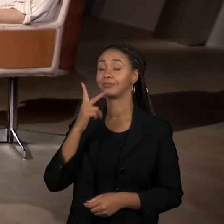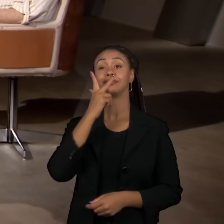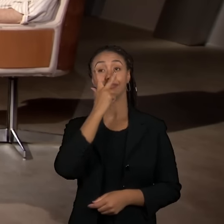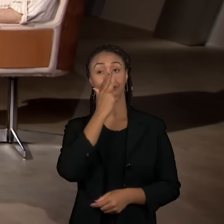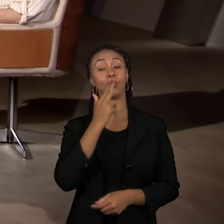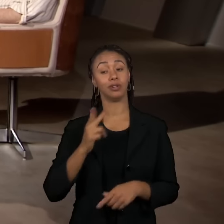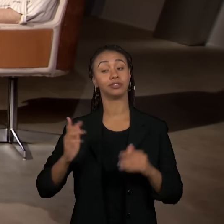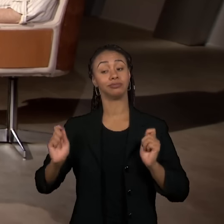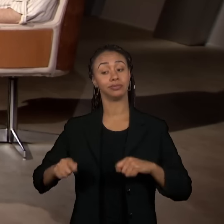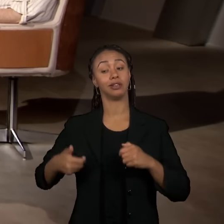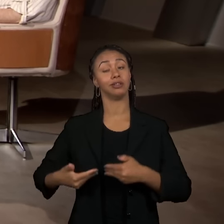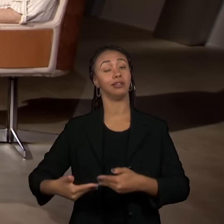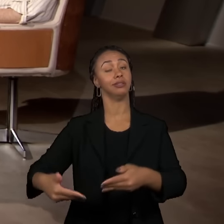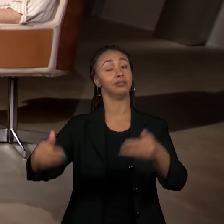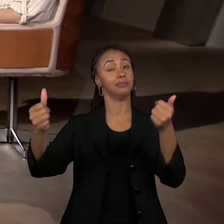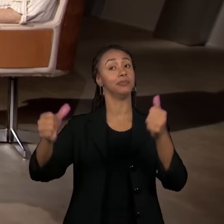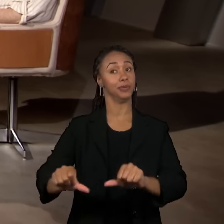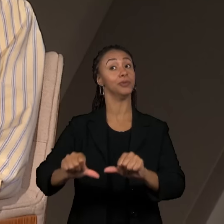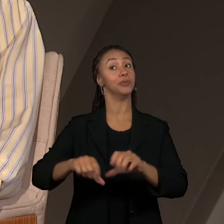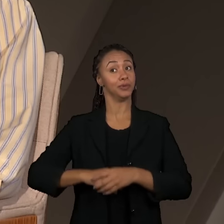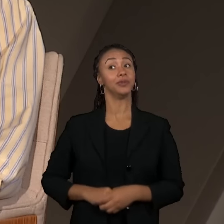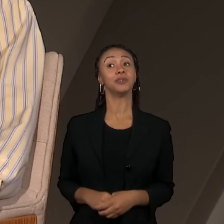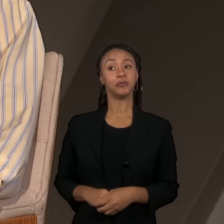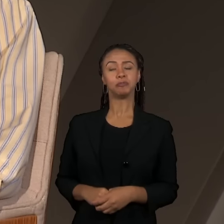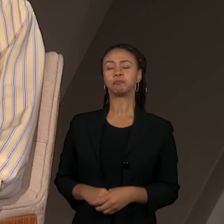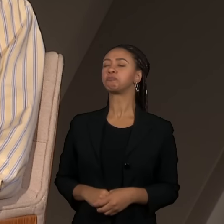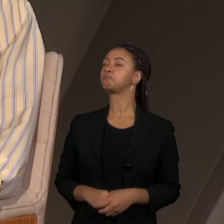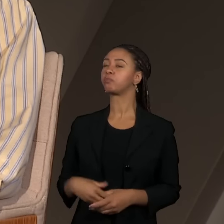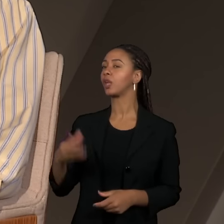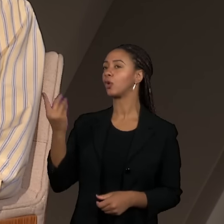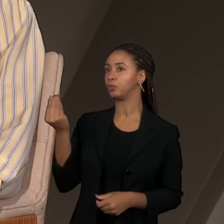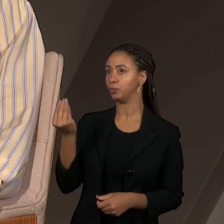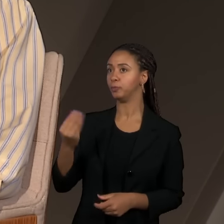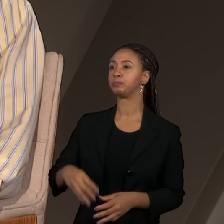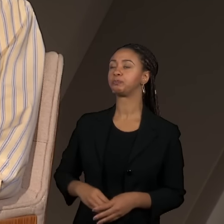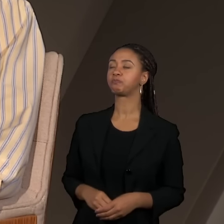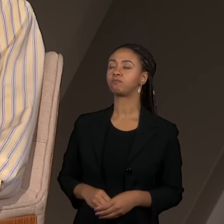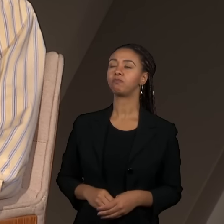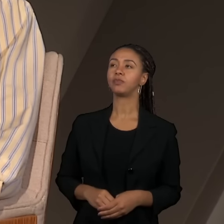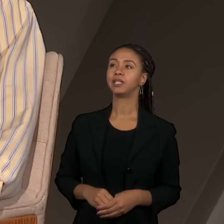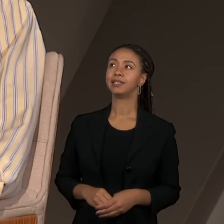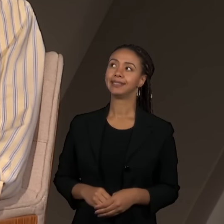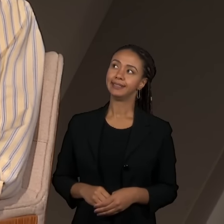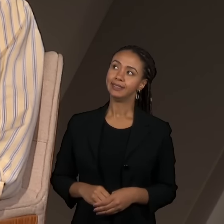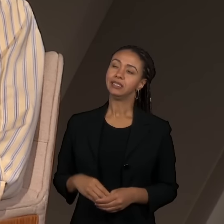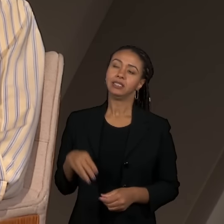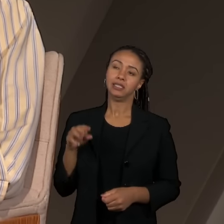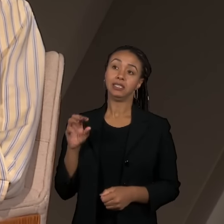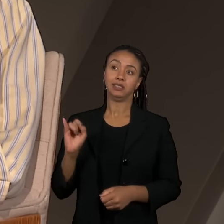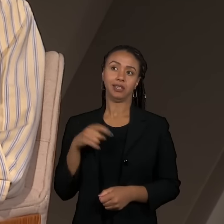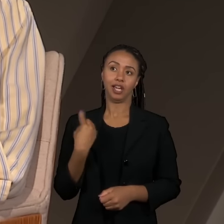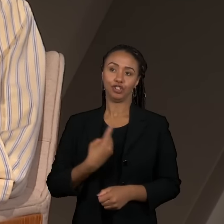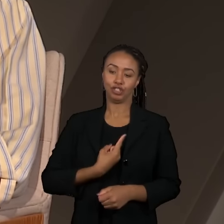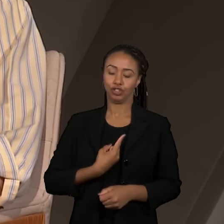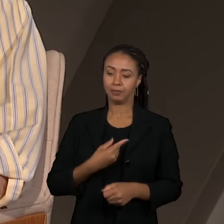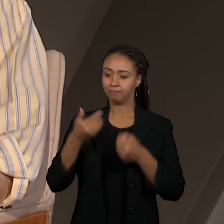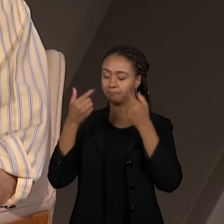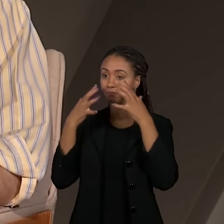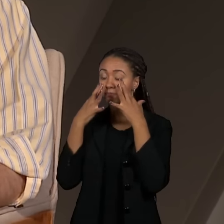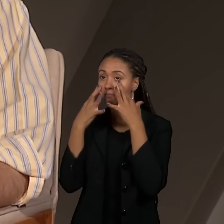ficar pior no sentido que eh se a gente não entender né O que